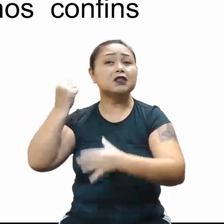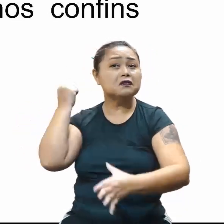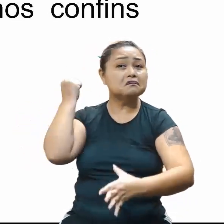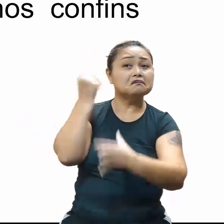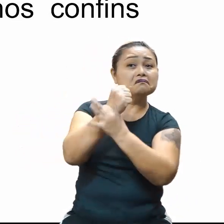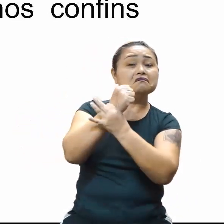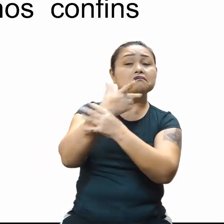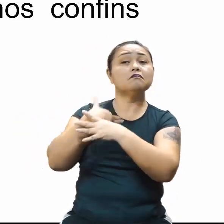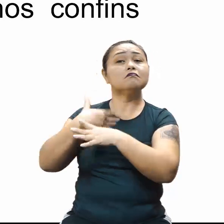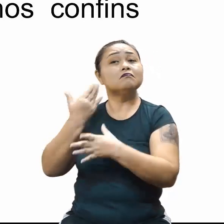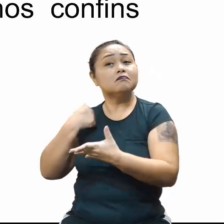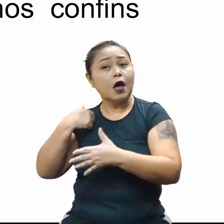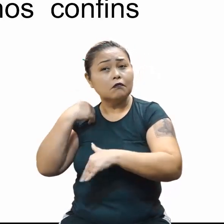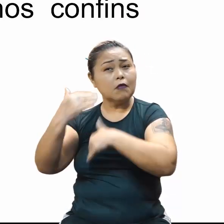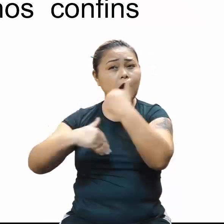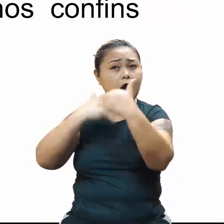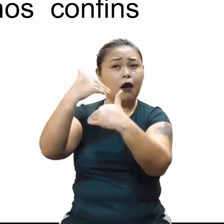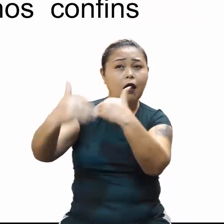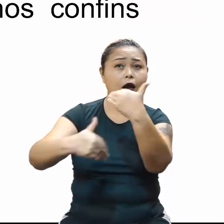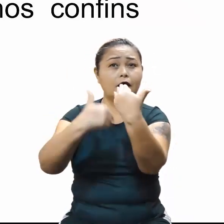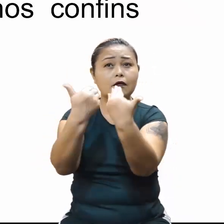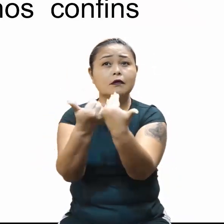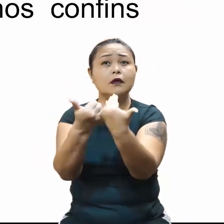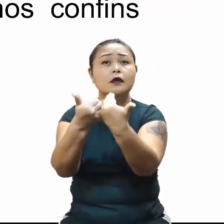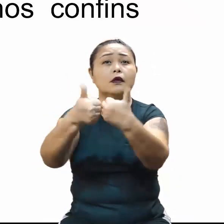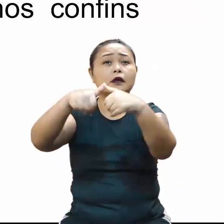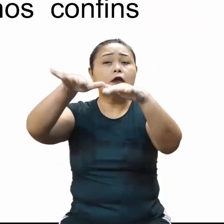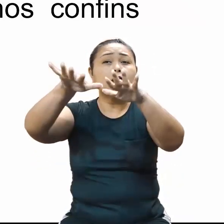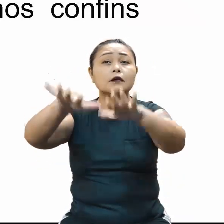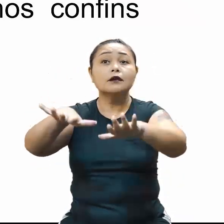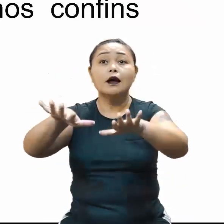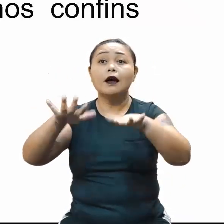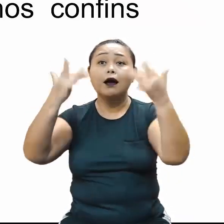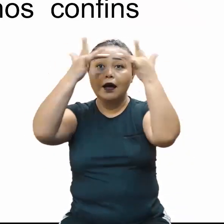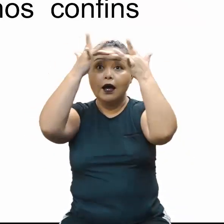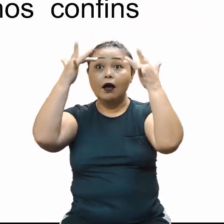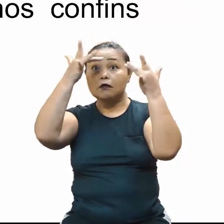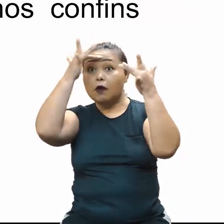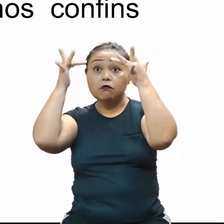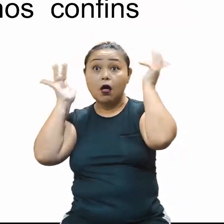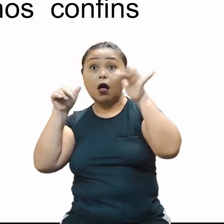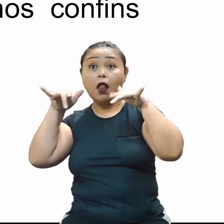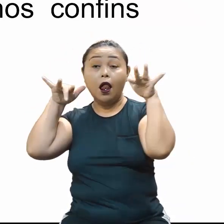assegurar a chegada do progresso e estabelecer a civilização.